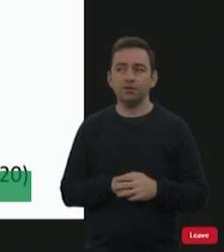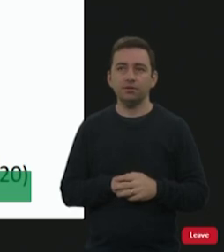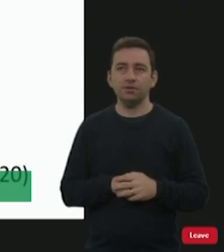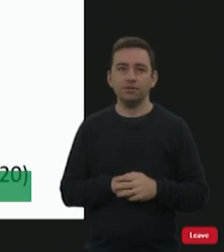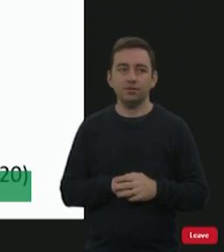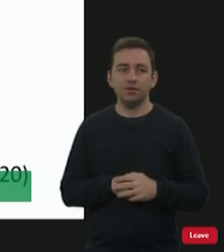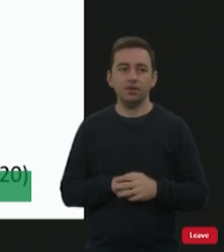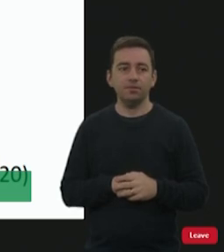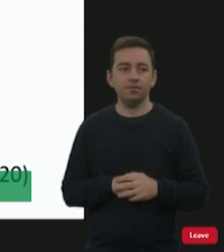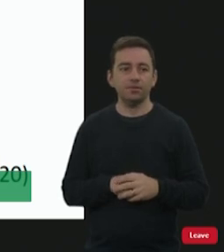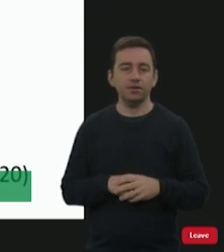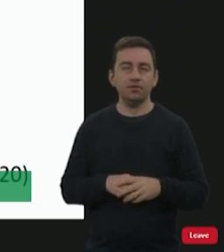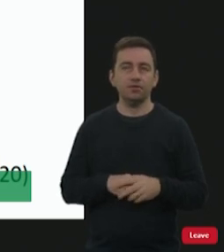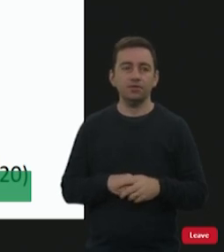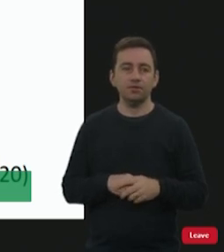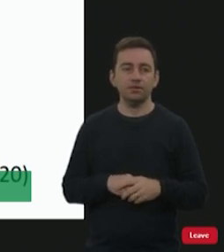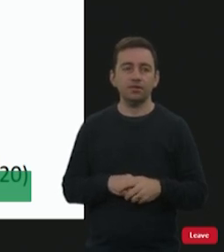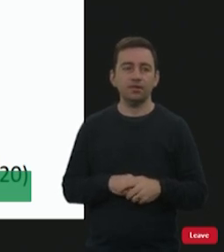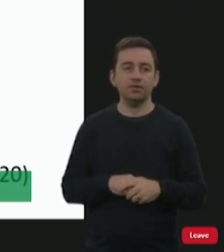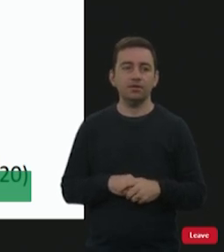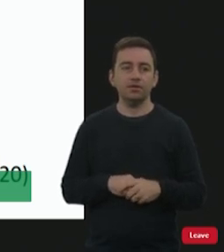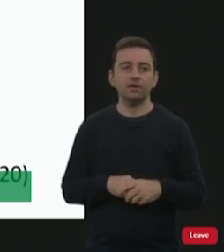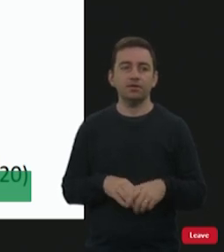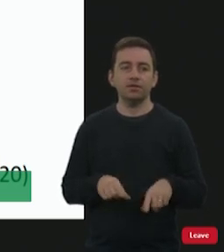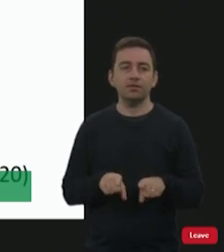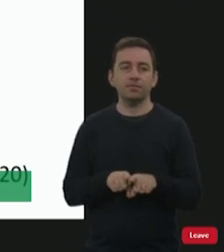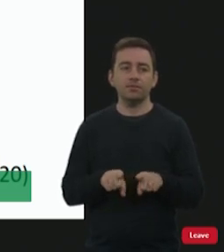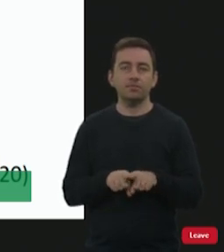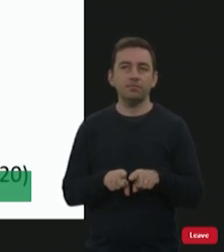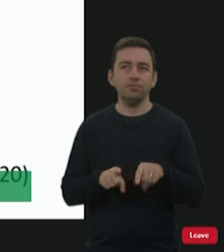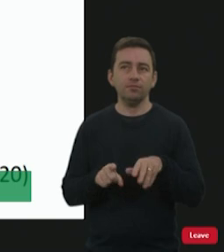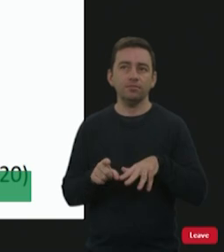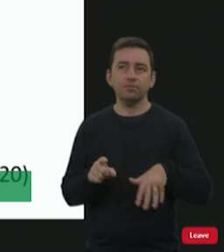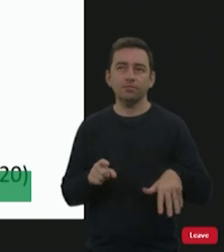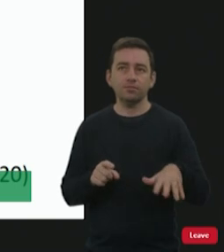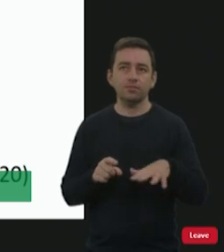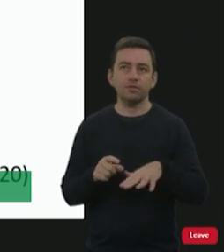perdão, e principalmente na.